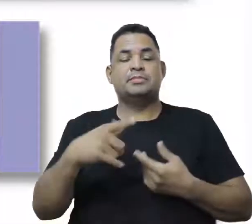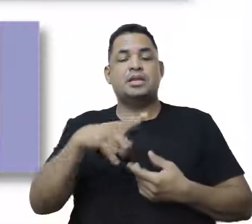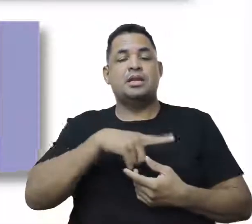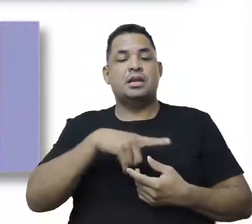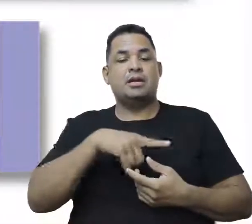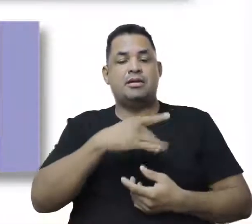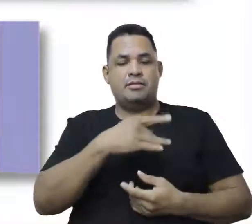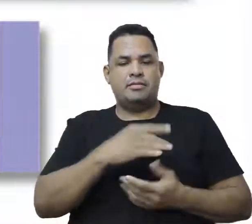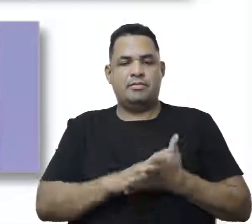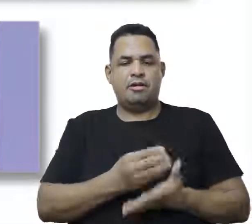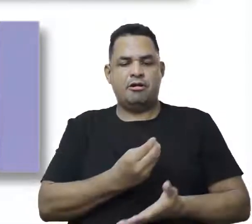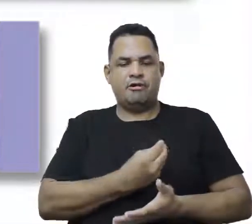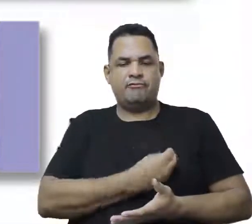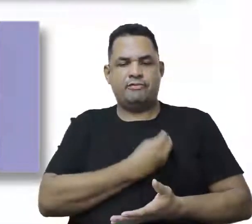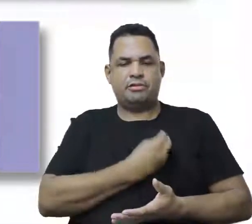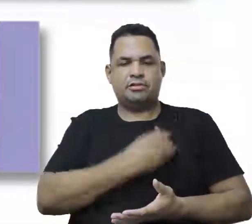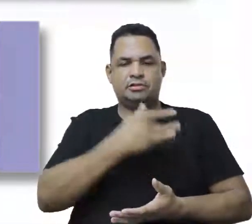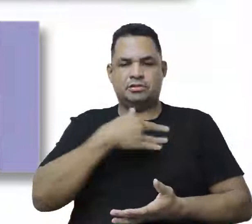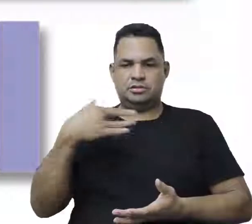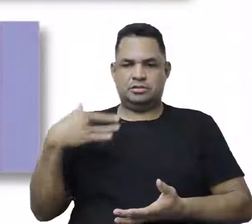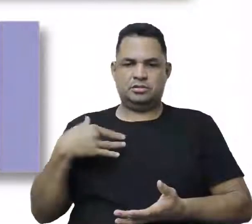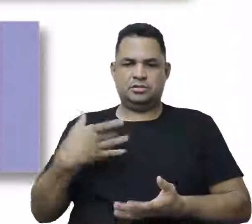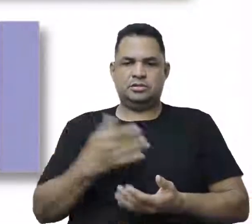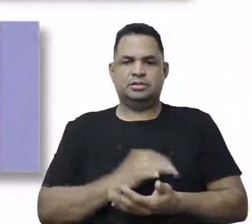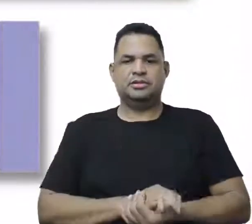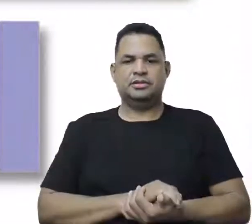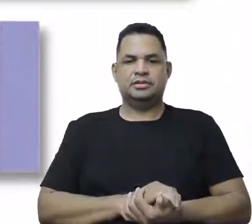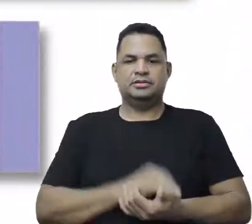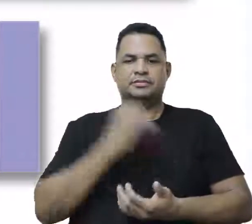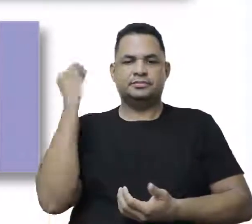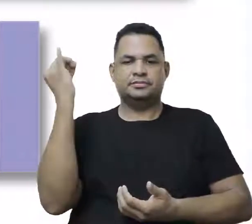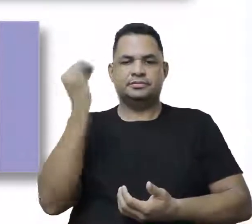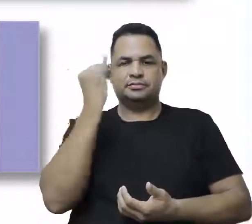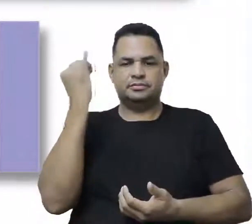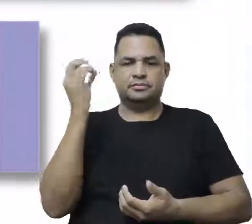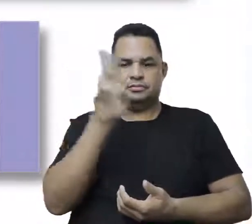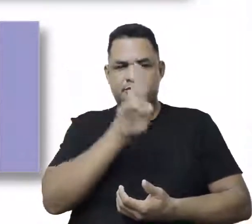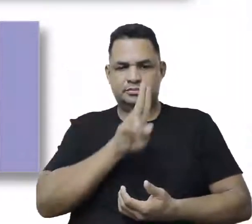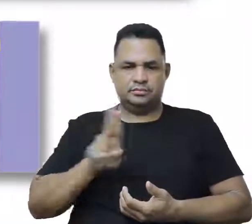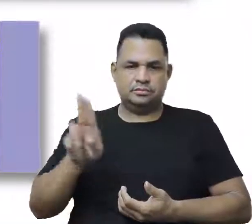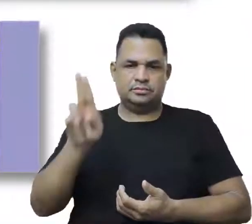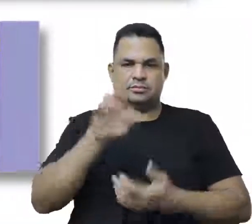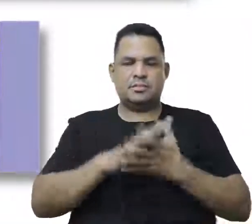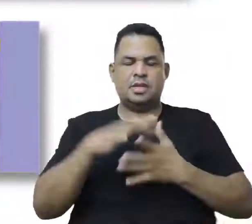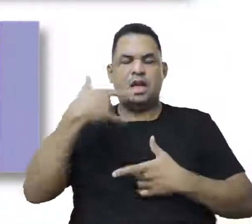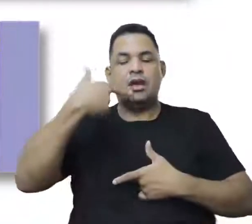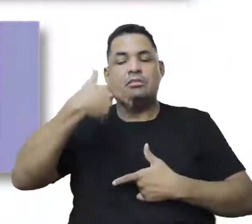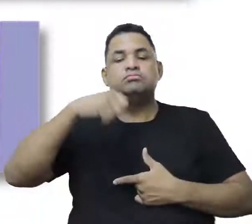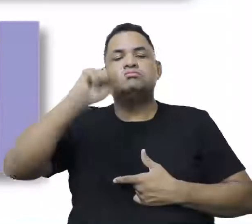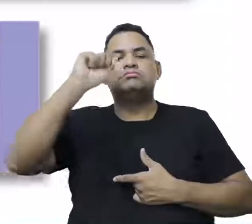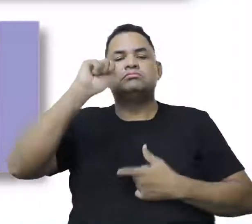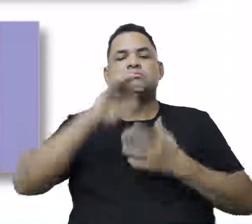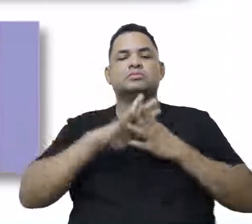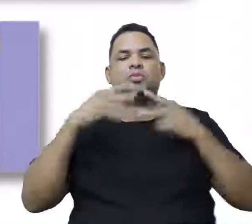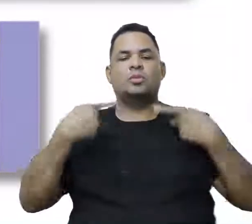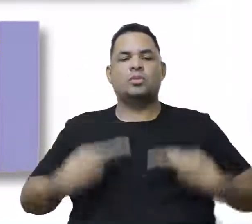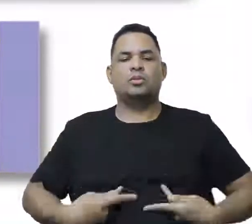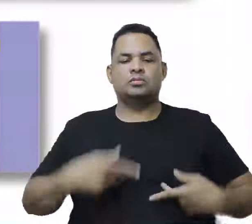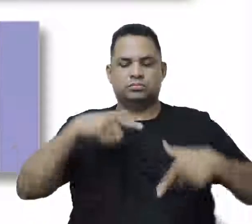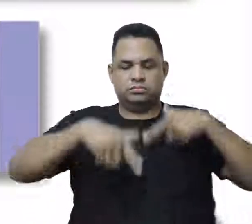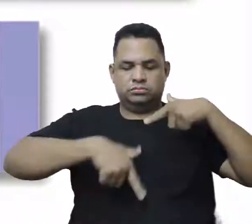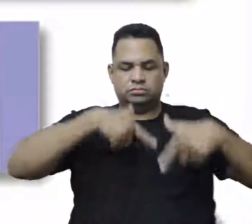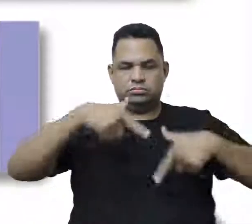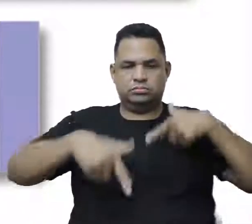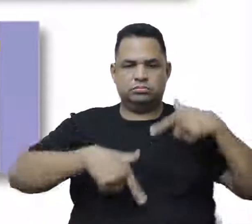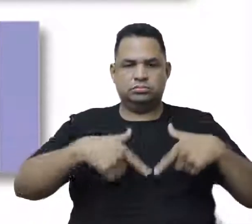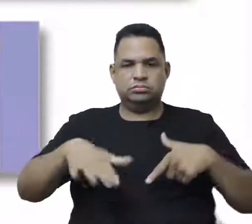vida saudável. E na sequência, professora Iris? Importância e aplicabilidade da linguagem corporal no mercado de